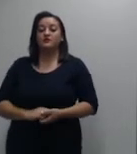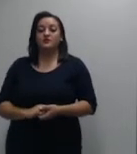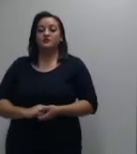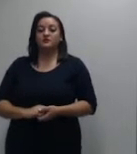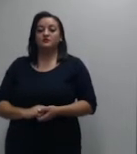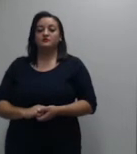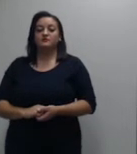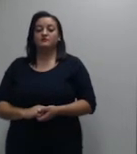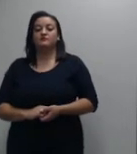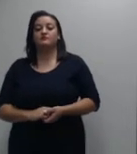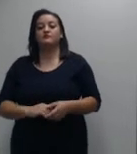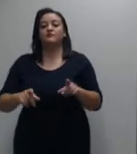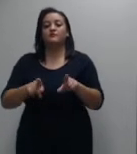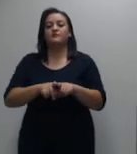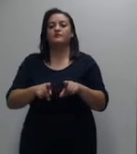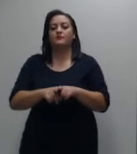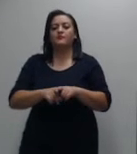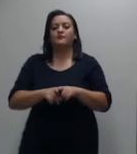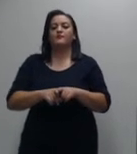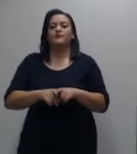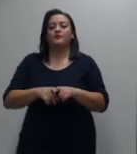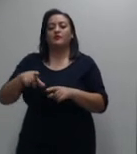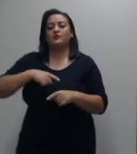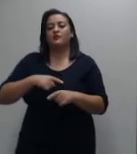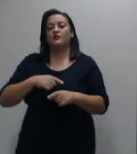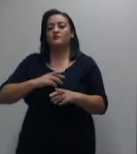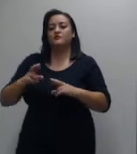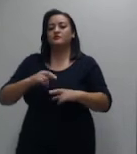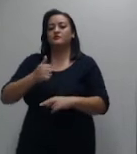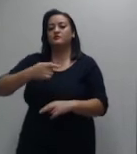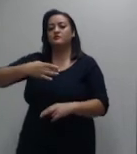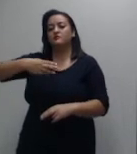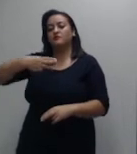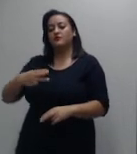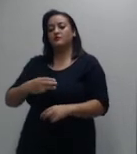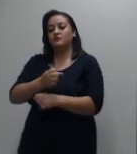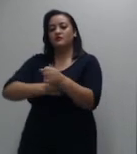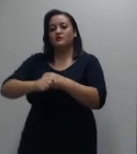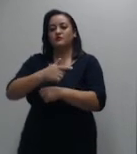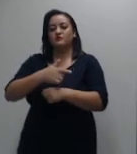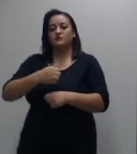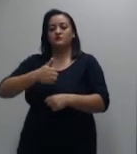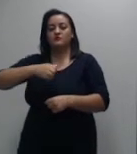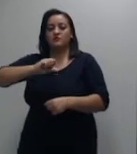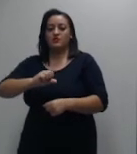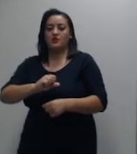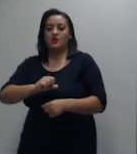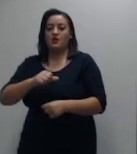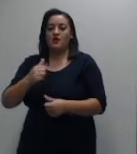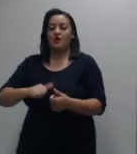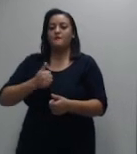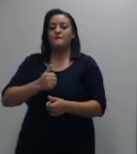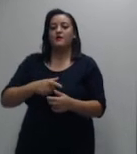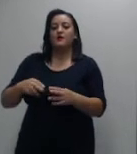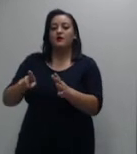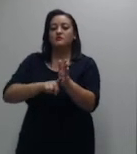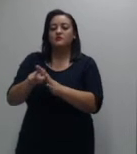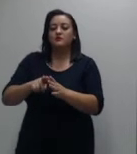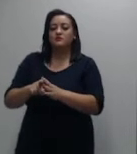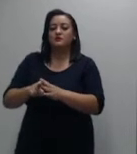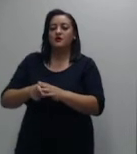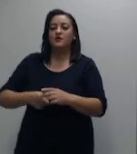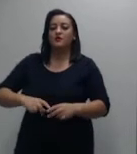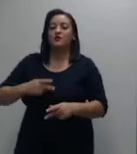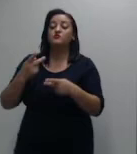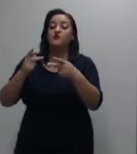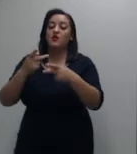o incentivo ao referência 143/2010 a primeira Visa a apuração do valor de sua participação